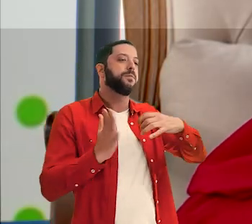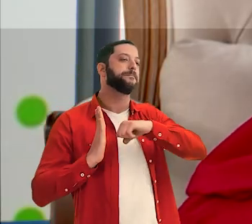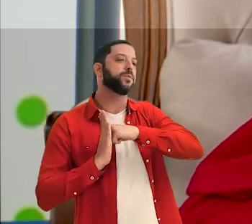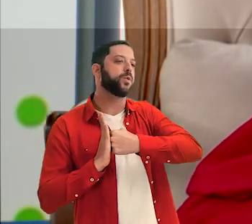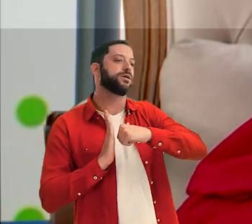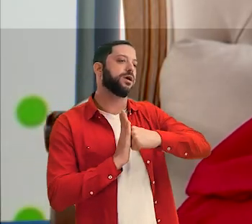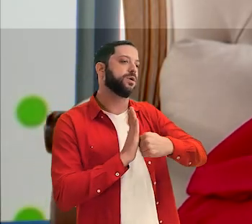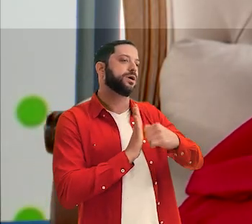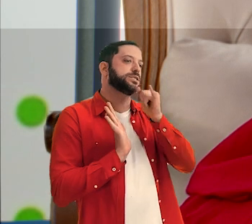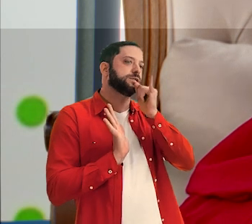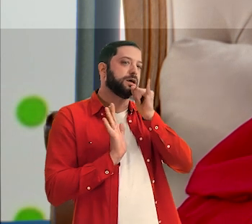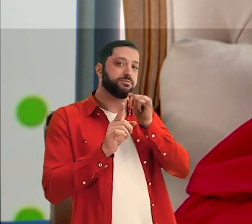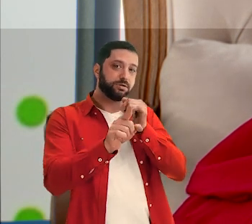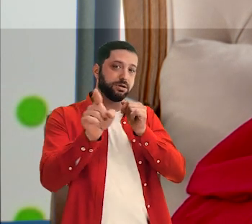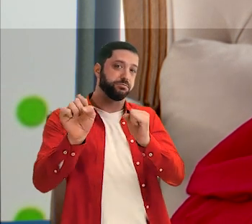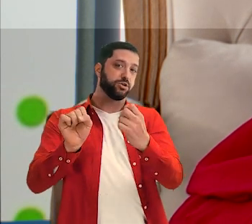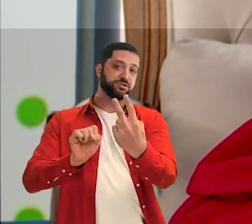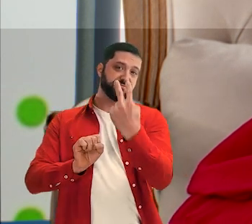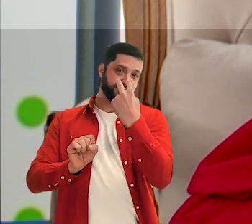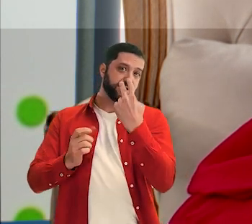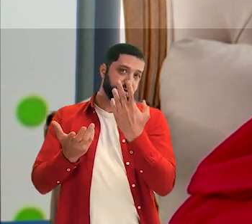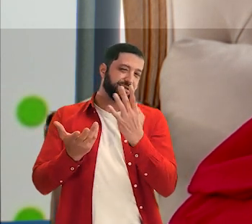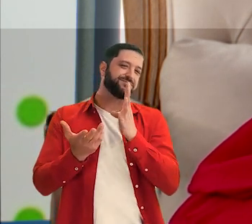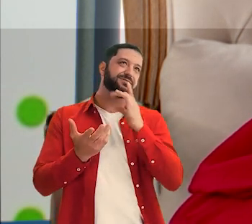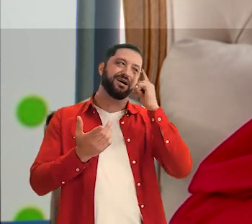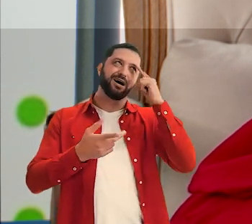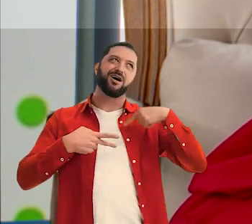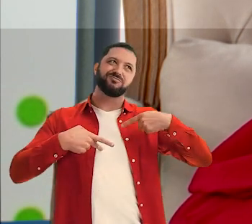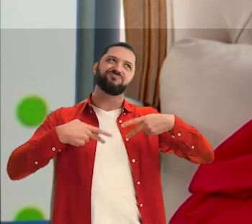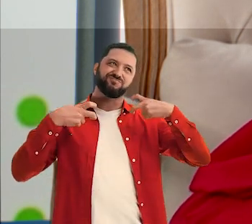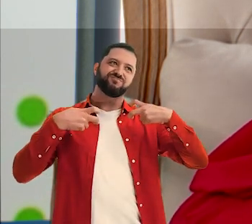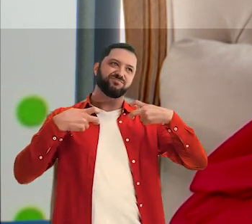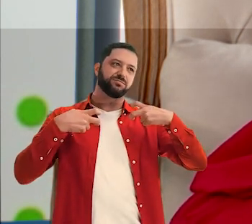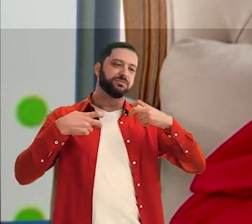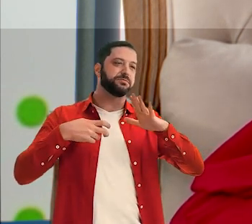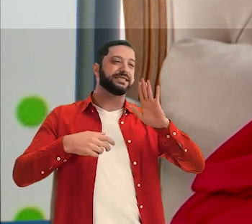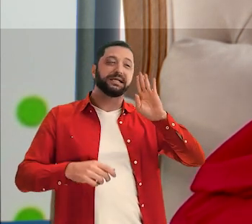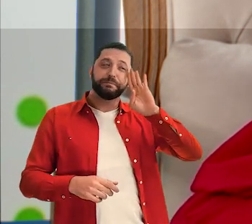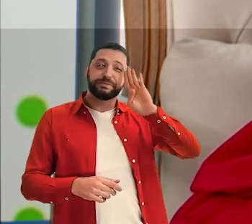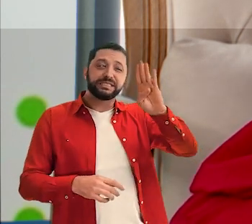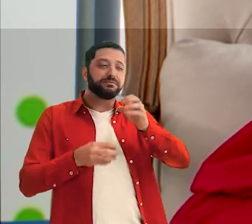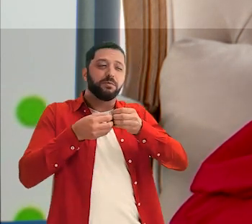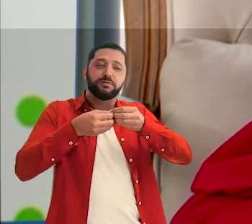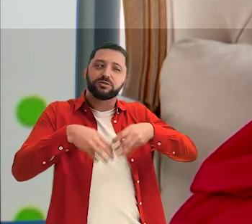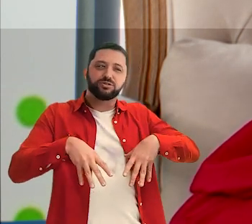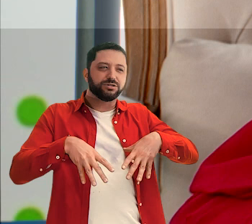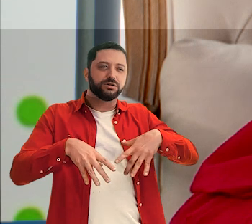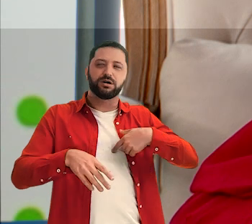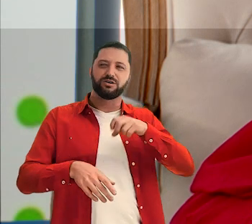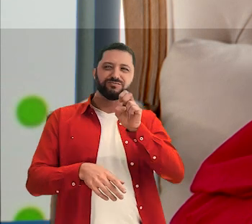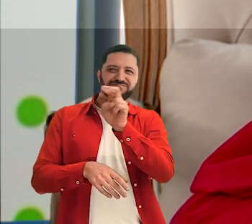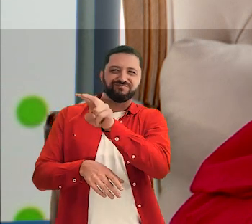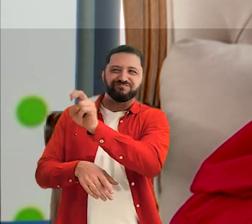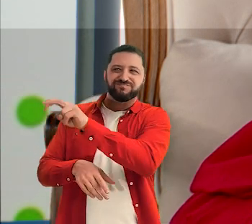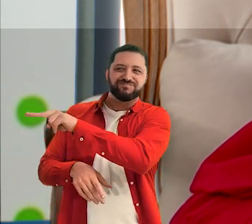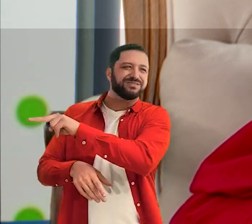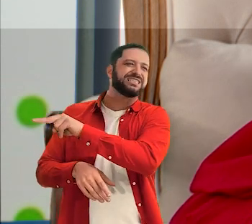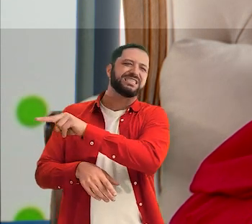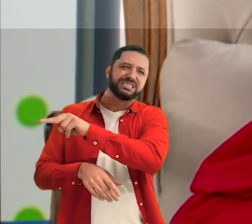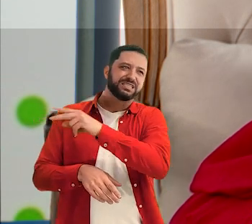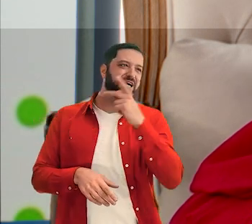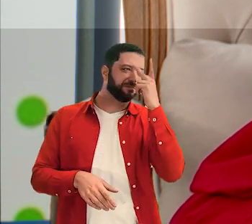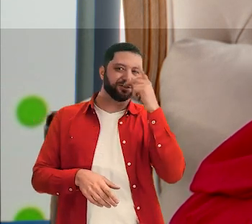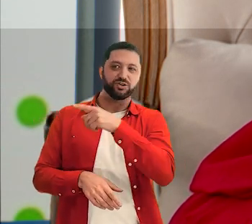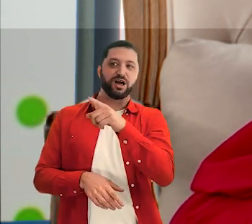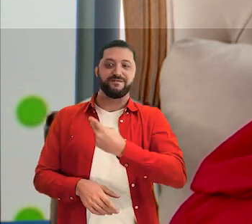possam começar essa identificação dentro de casa. Mas o principal prejuízo que eu observo é a pessoa não